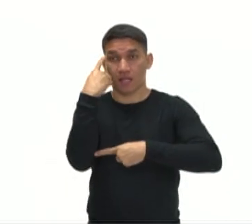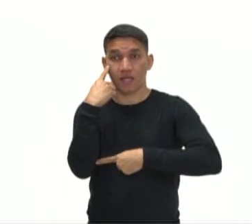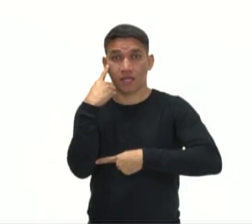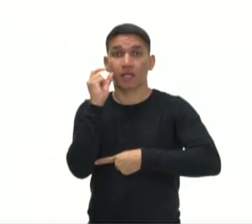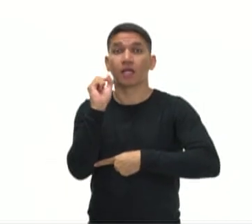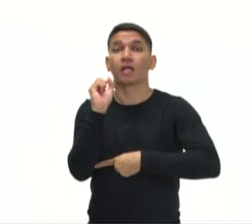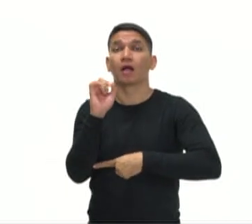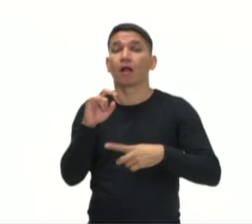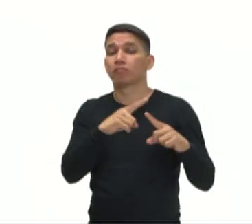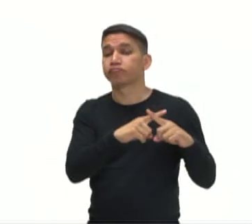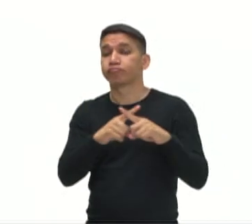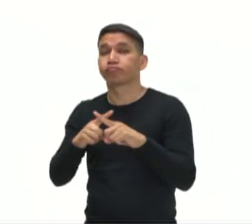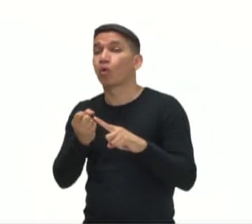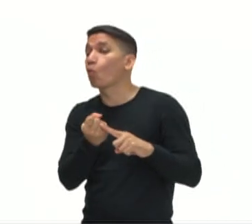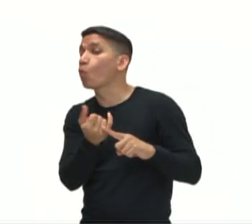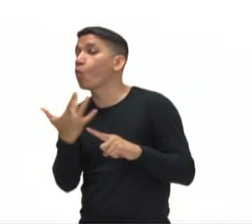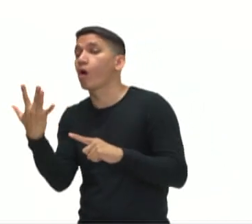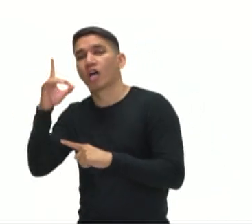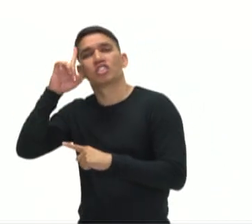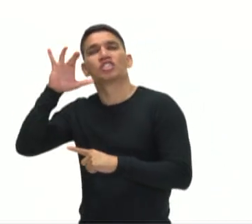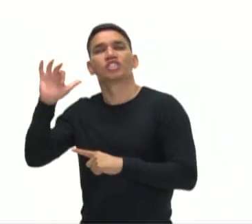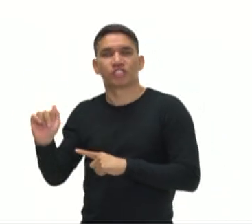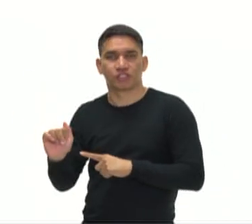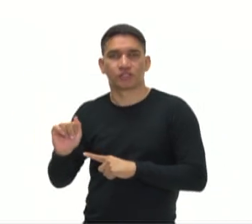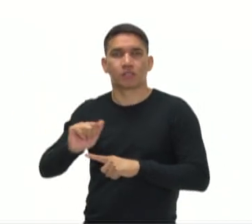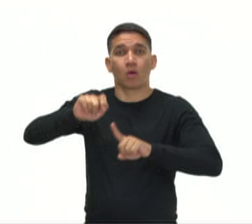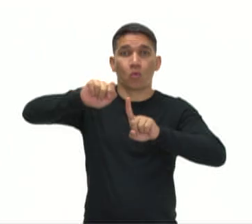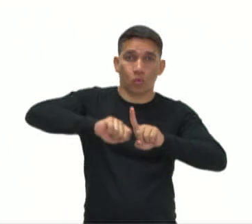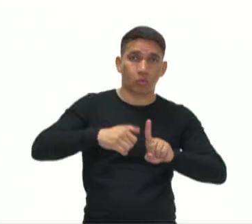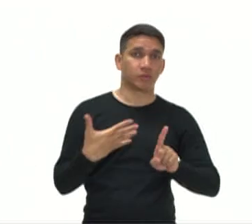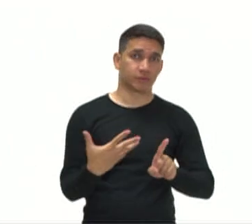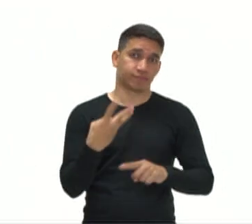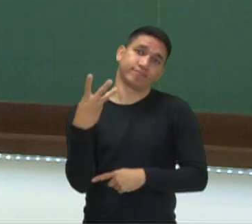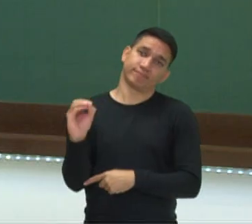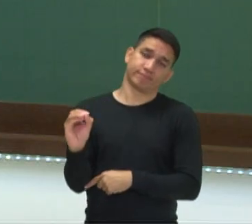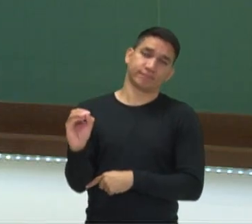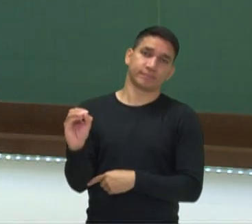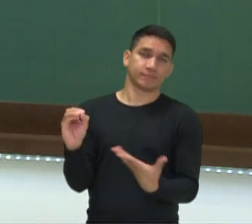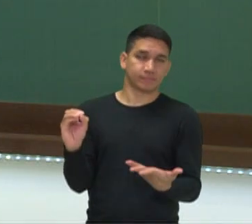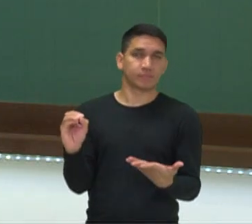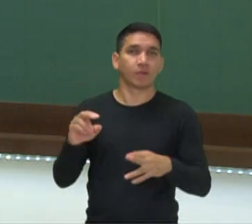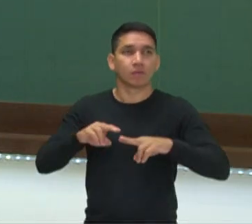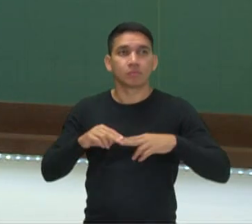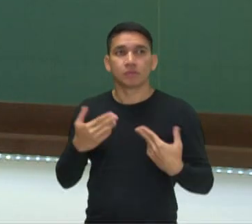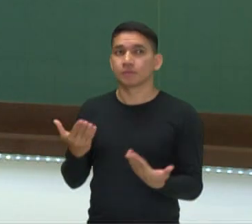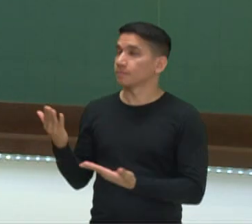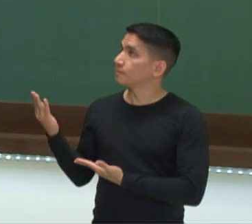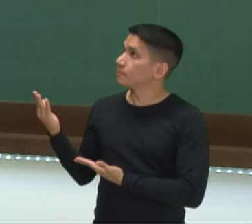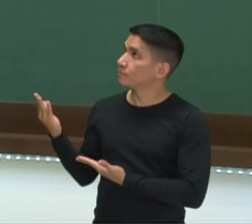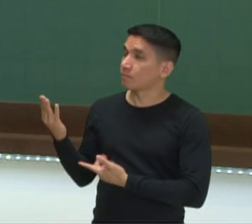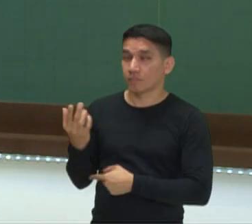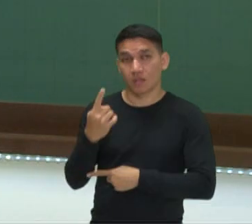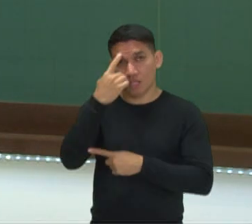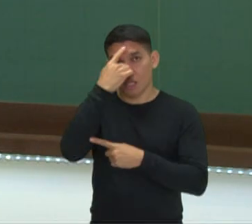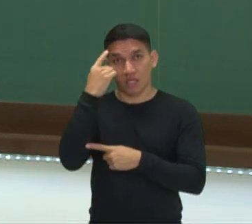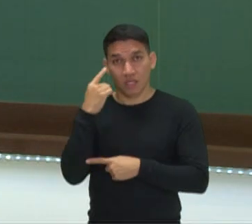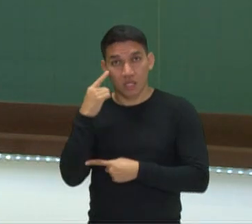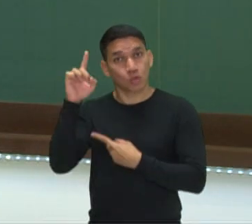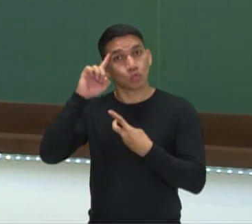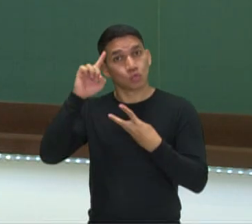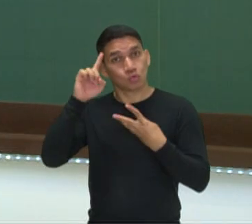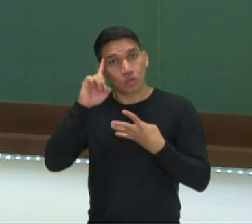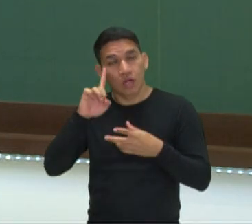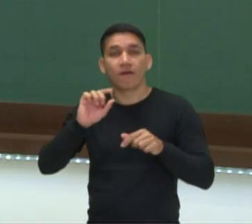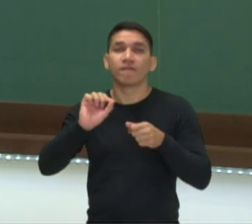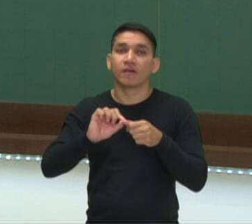e multiplicamos pelo número de dias que tem um mês, que é 30. Como é 15 minutos diários, 15 minutos